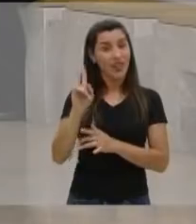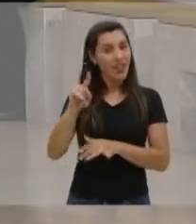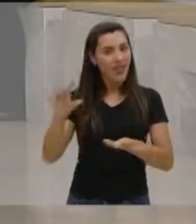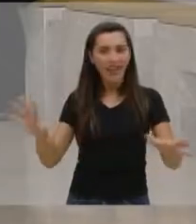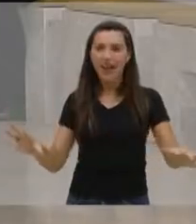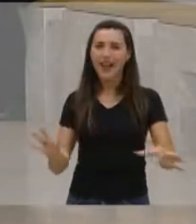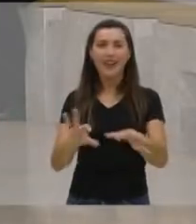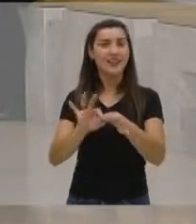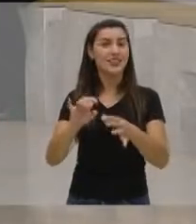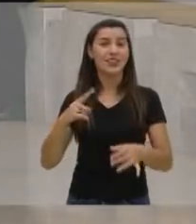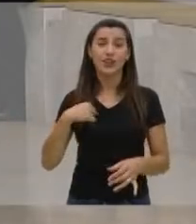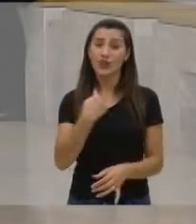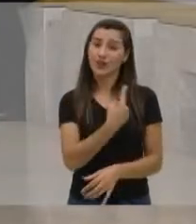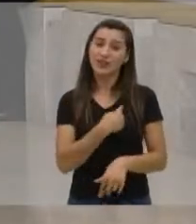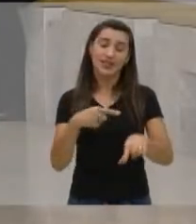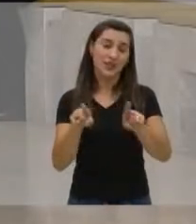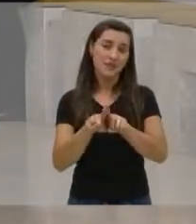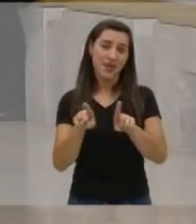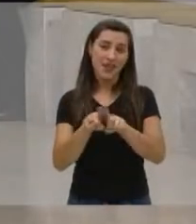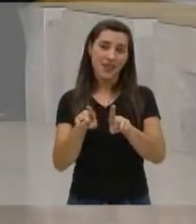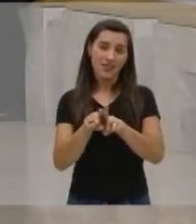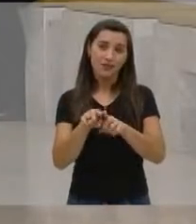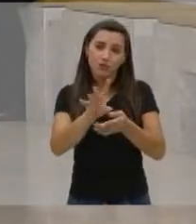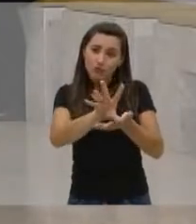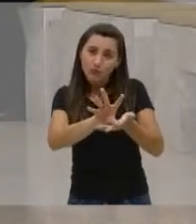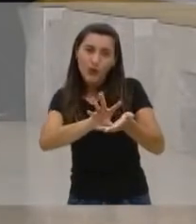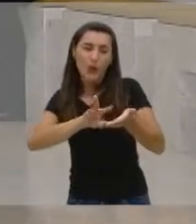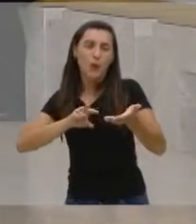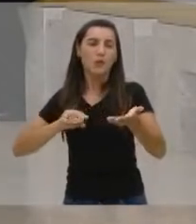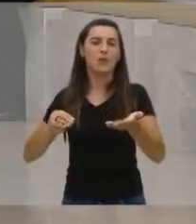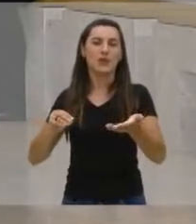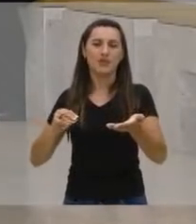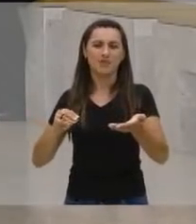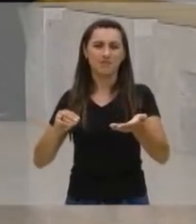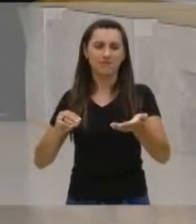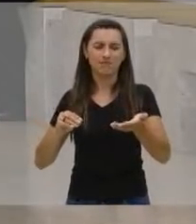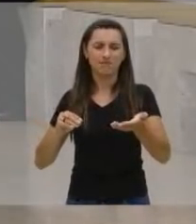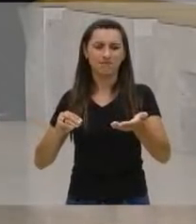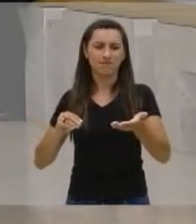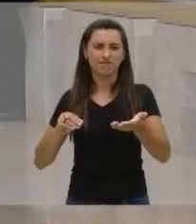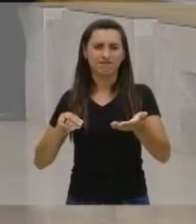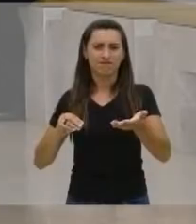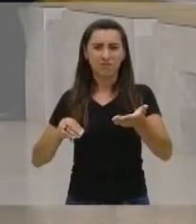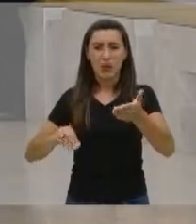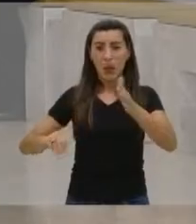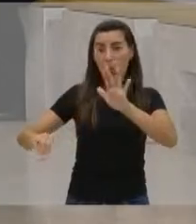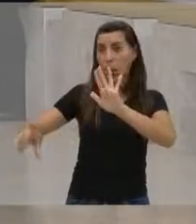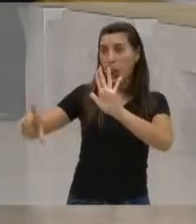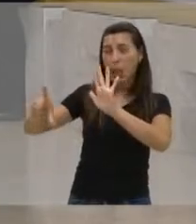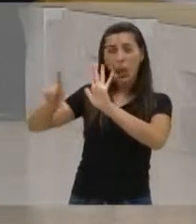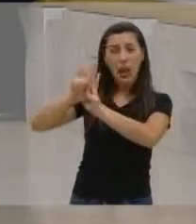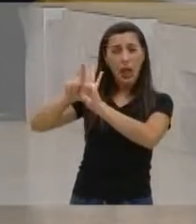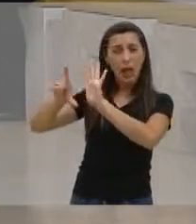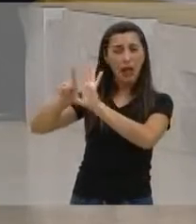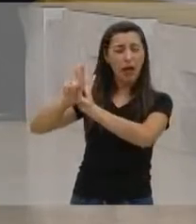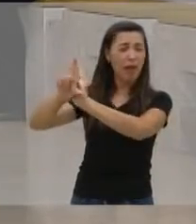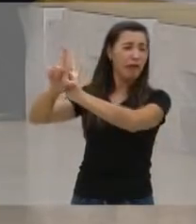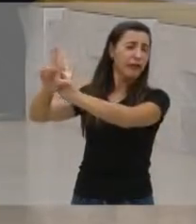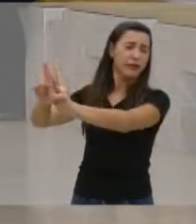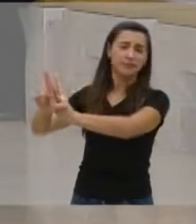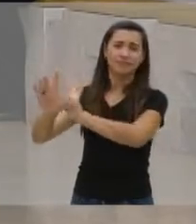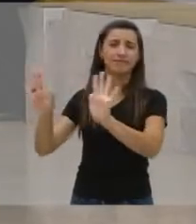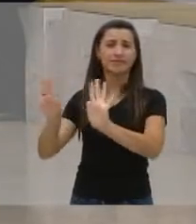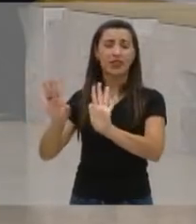somos chamados a viver. Não é uma lei que está longe de mim, longe de